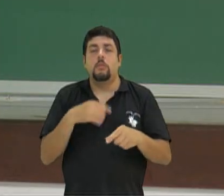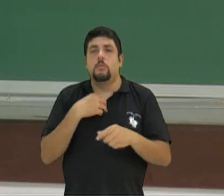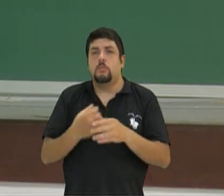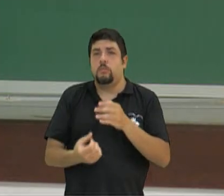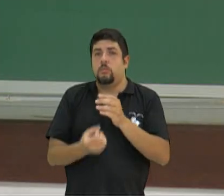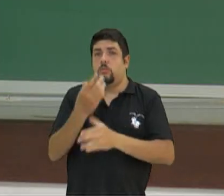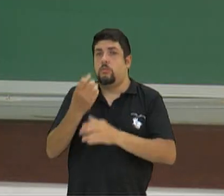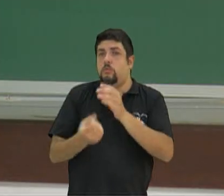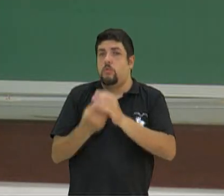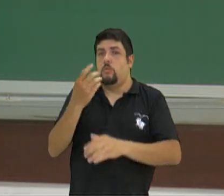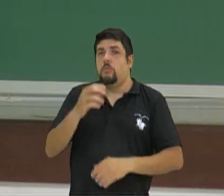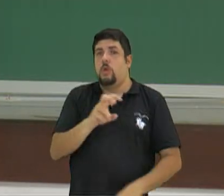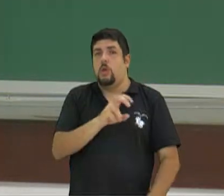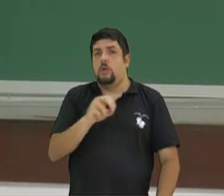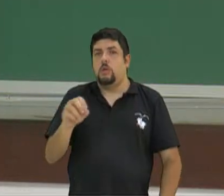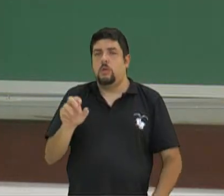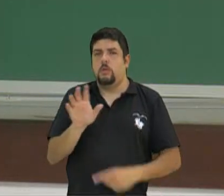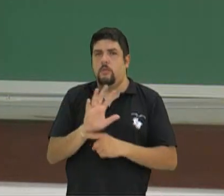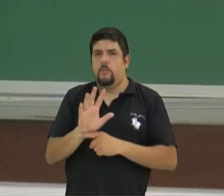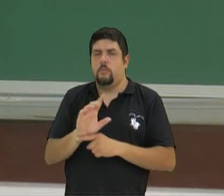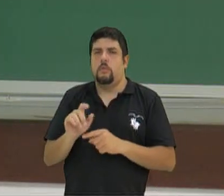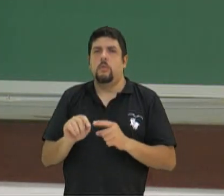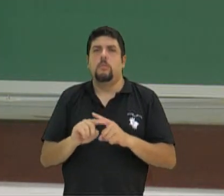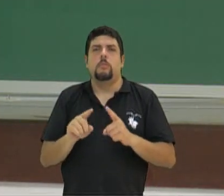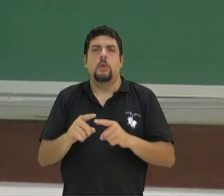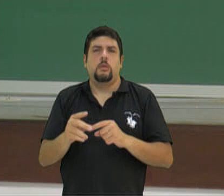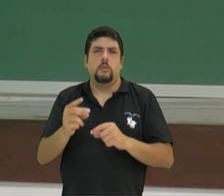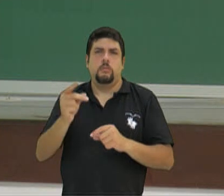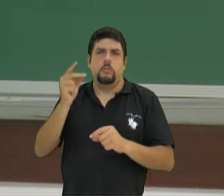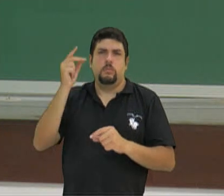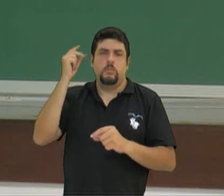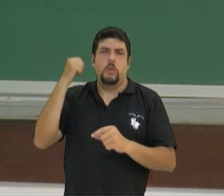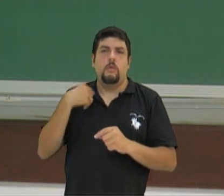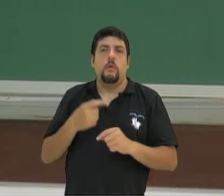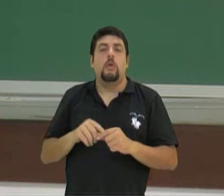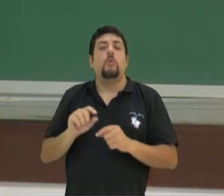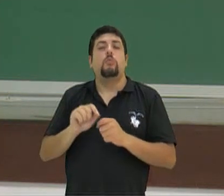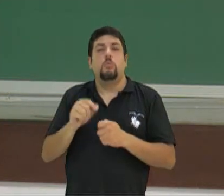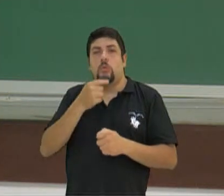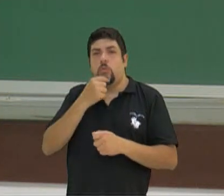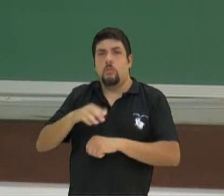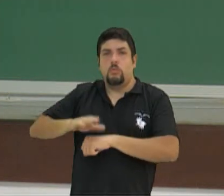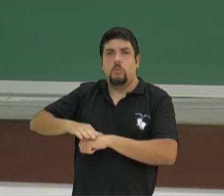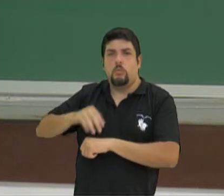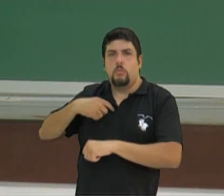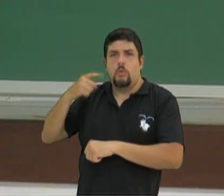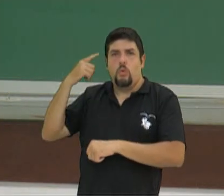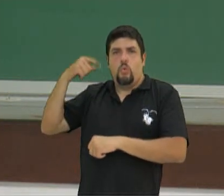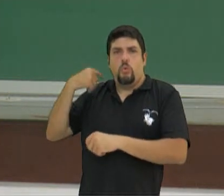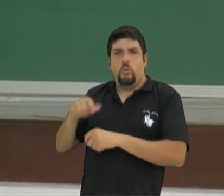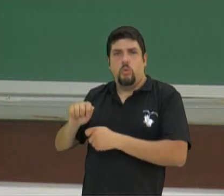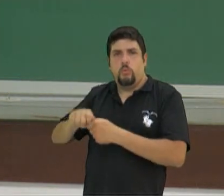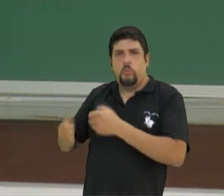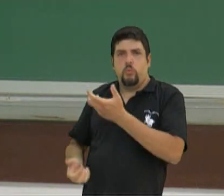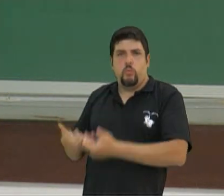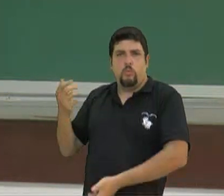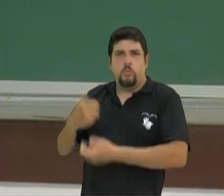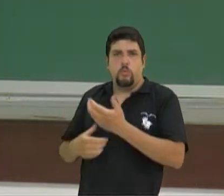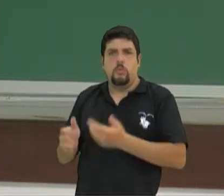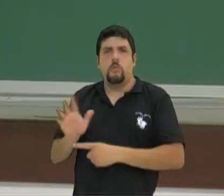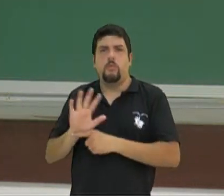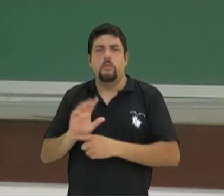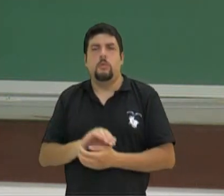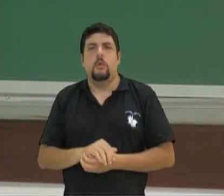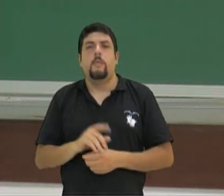filmes. Hoje a gente só tem 200 de acervo, porque ele teve um ápice de loucura, que ele queimou muitos filmes também dele. Comandava seu próprio teatro na capital